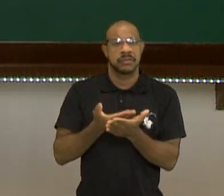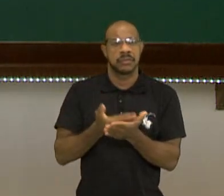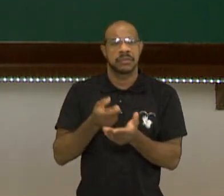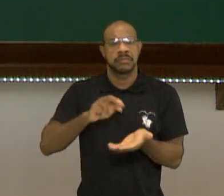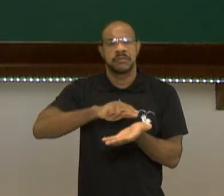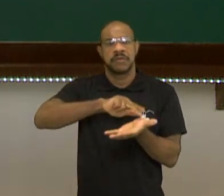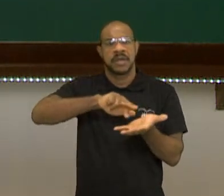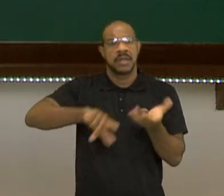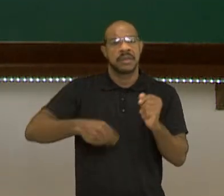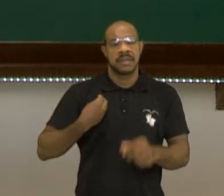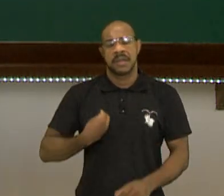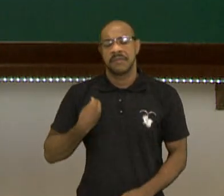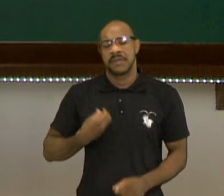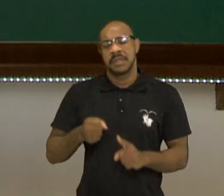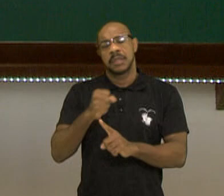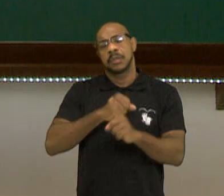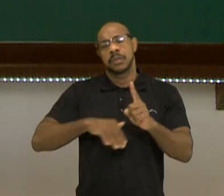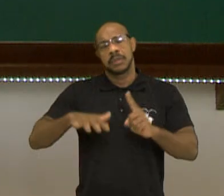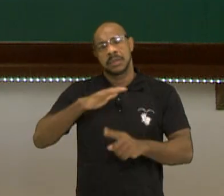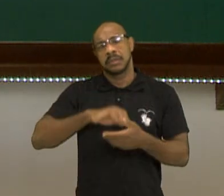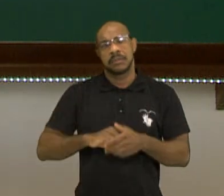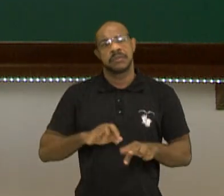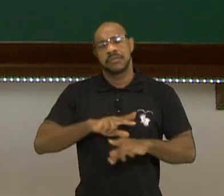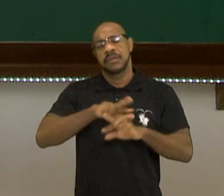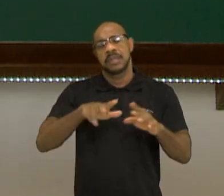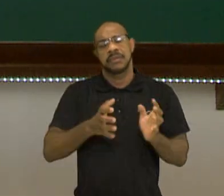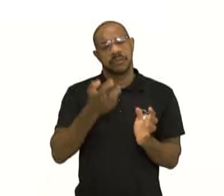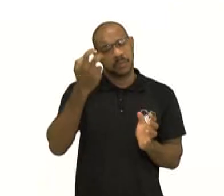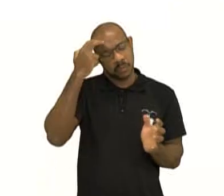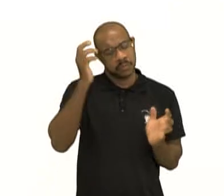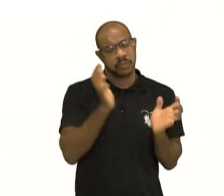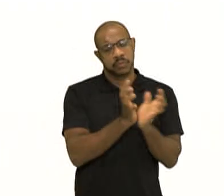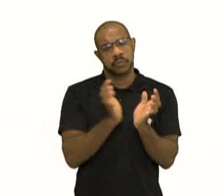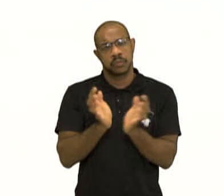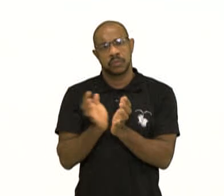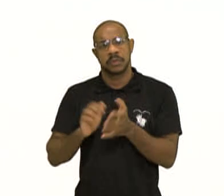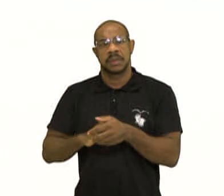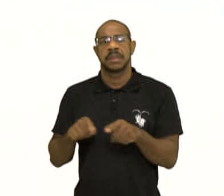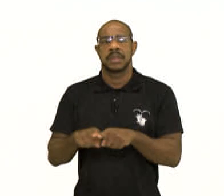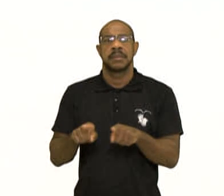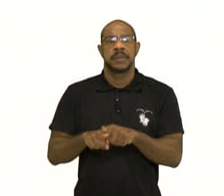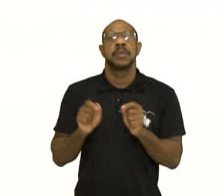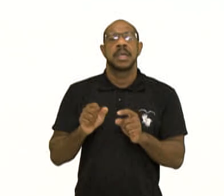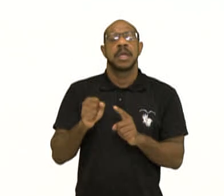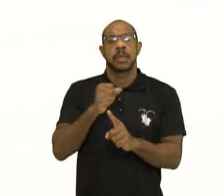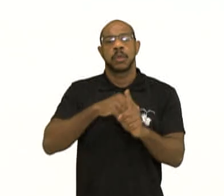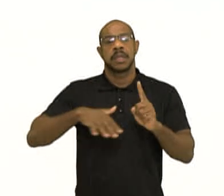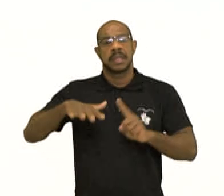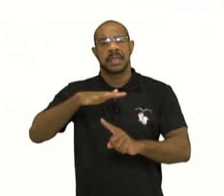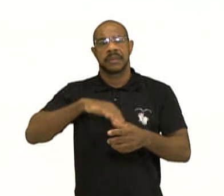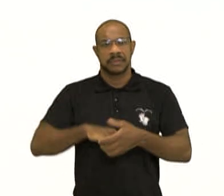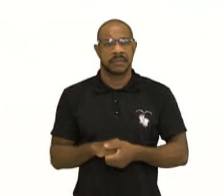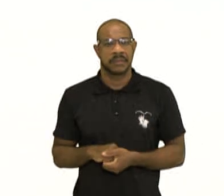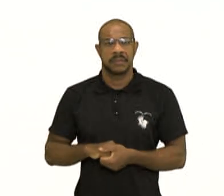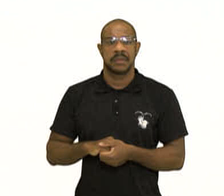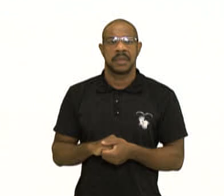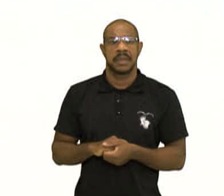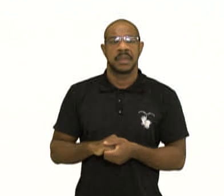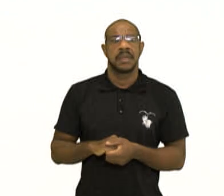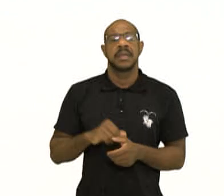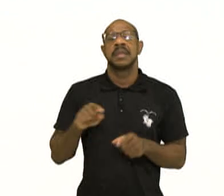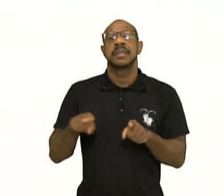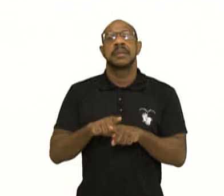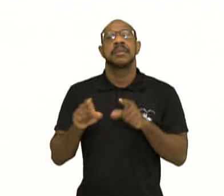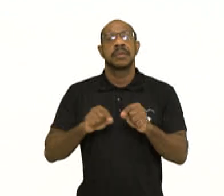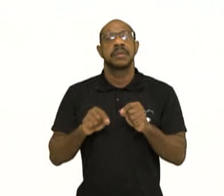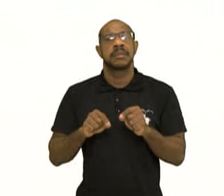aspectos da vida social, em diferentes culturas ou sociedades humanas. Essa visão contemporânea opera através